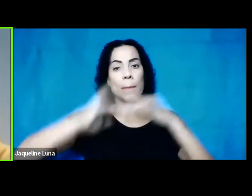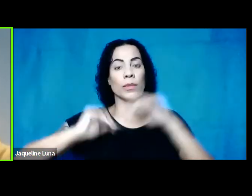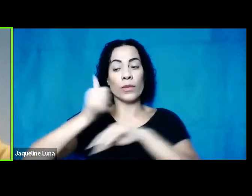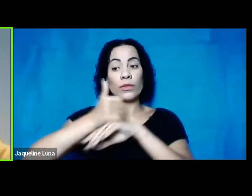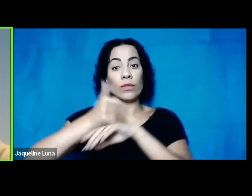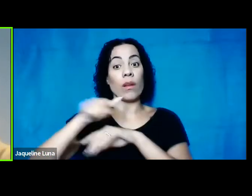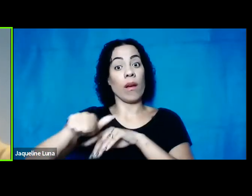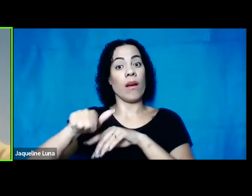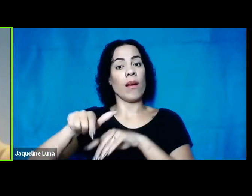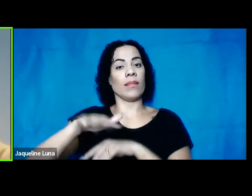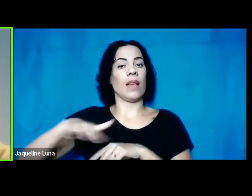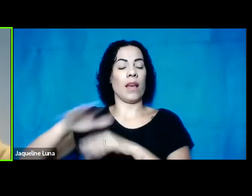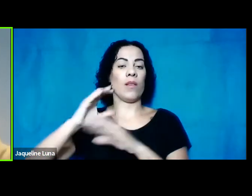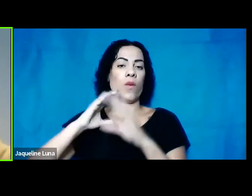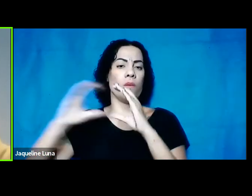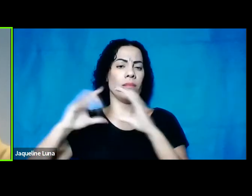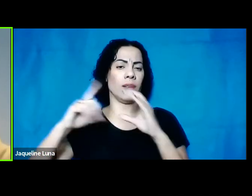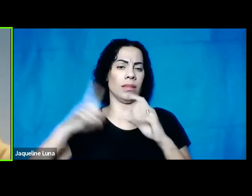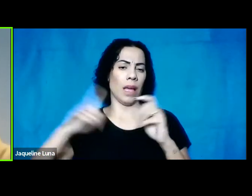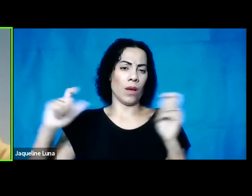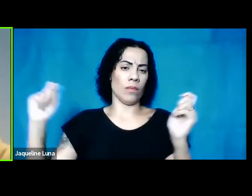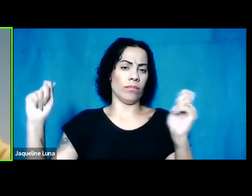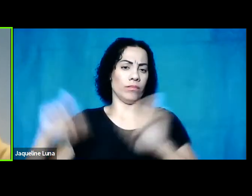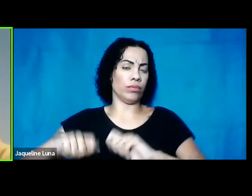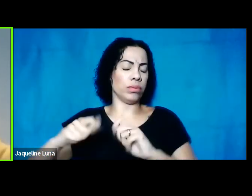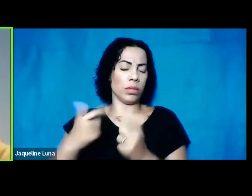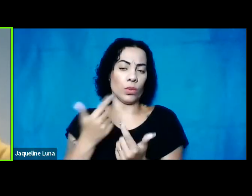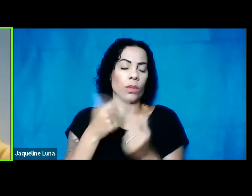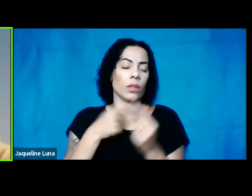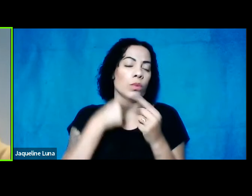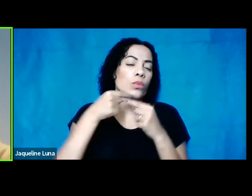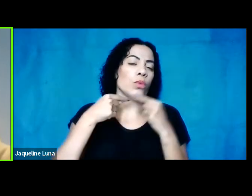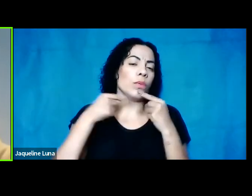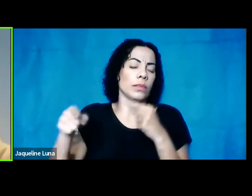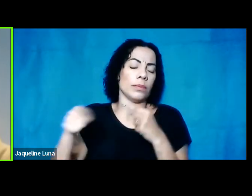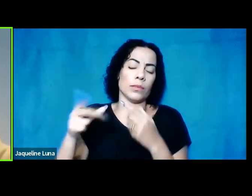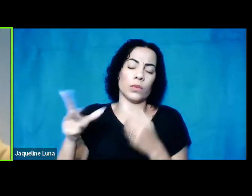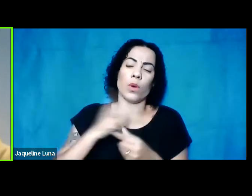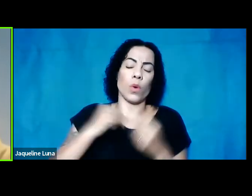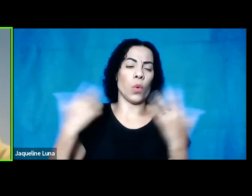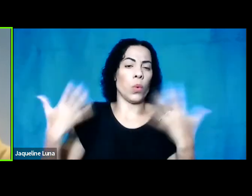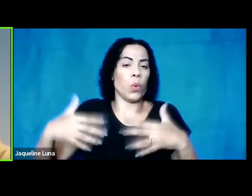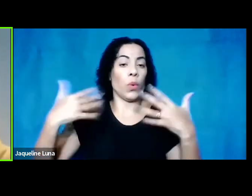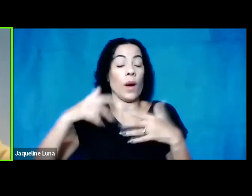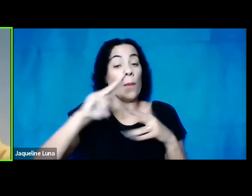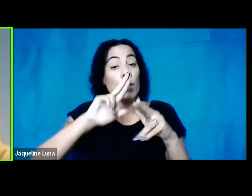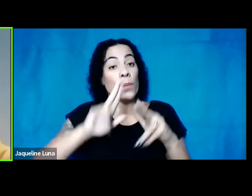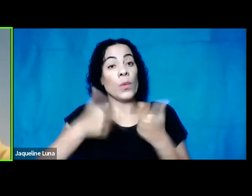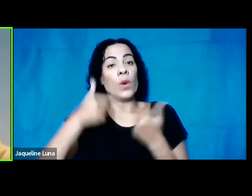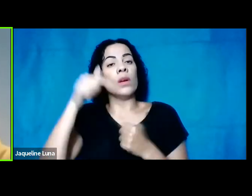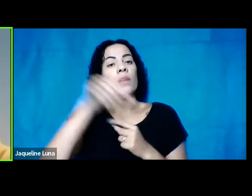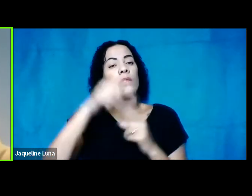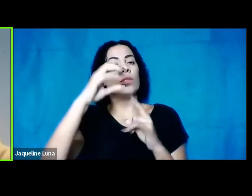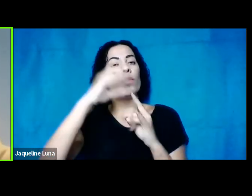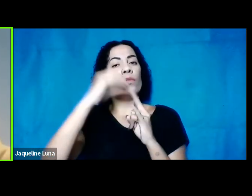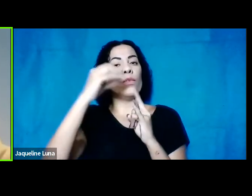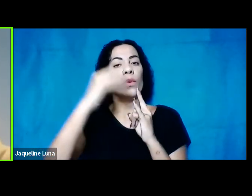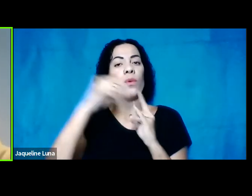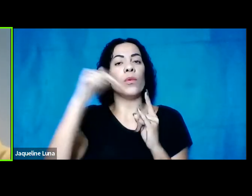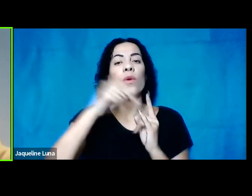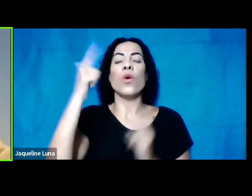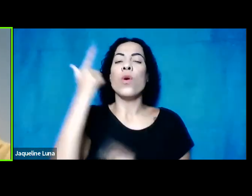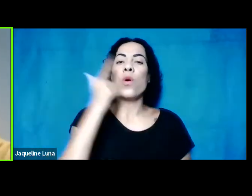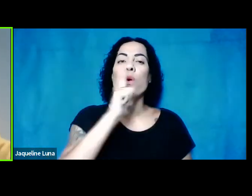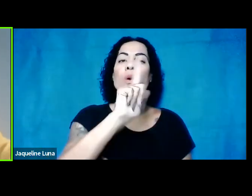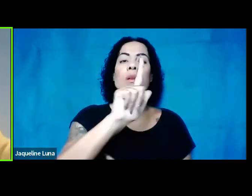comunicação, cuja competência inquestionável faz com que a Fiocruz, né, consiga, né, cumprir